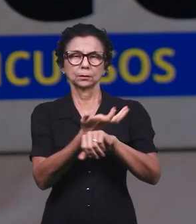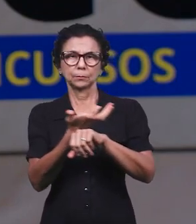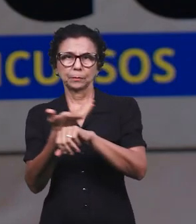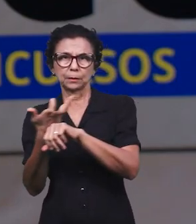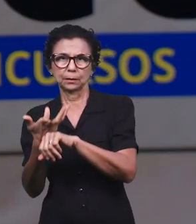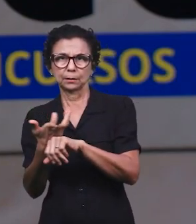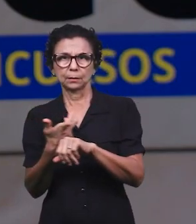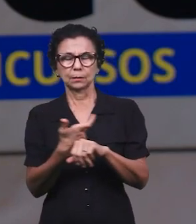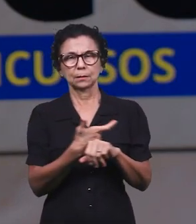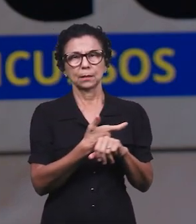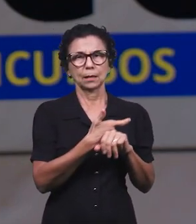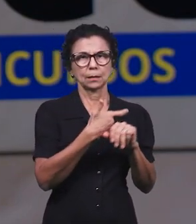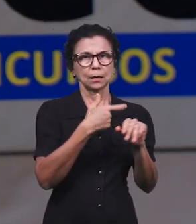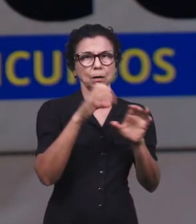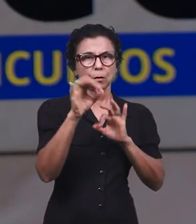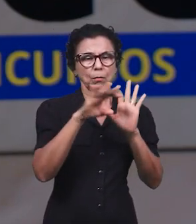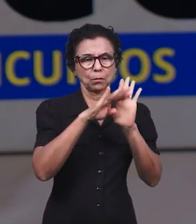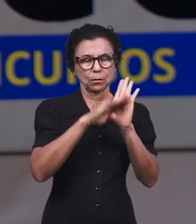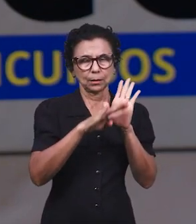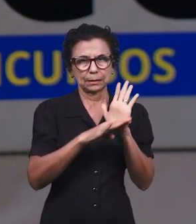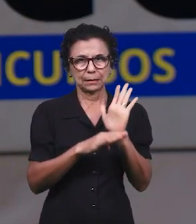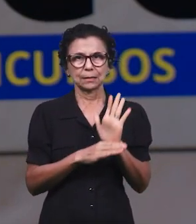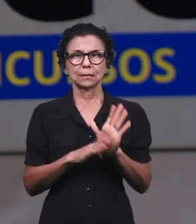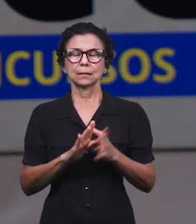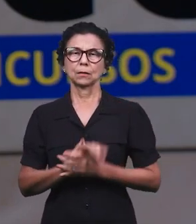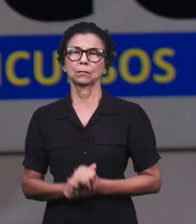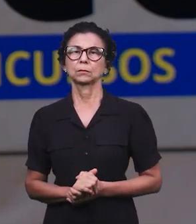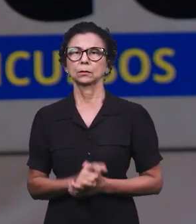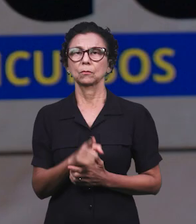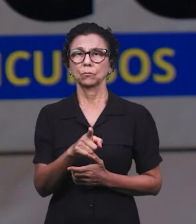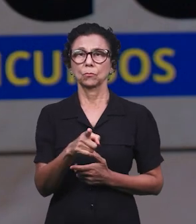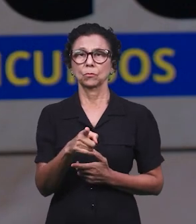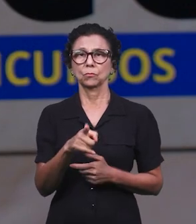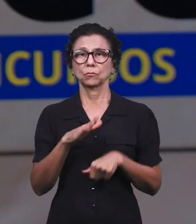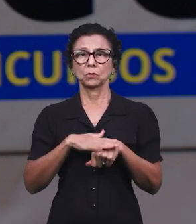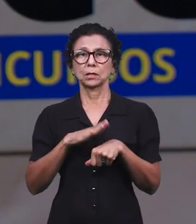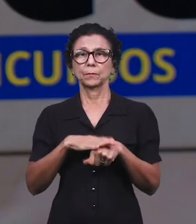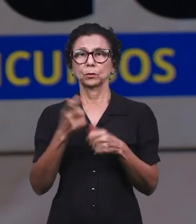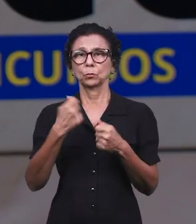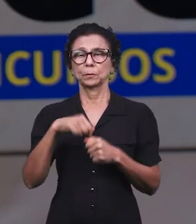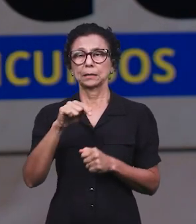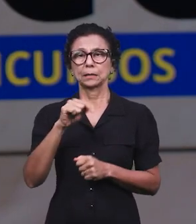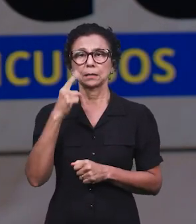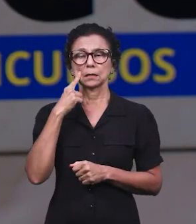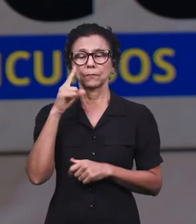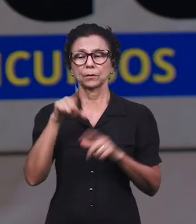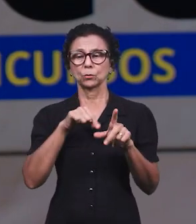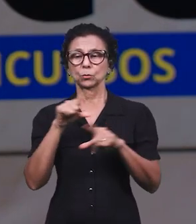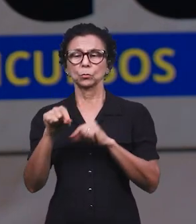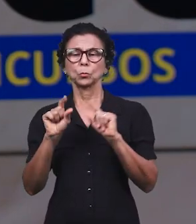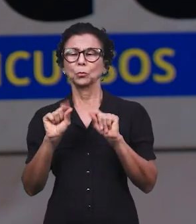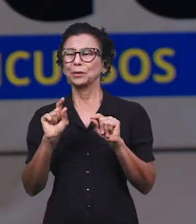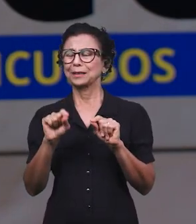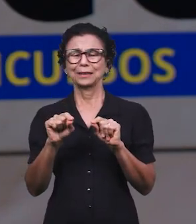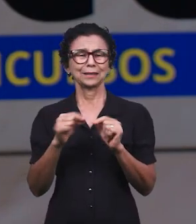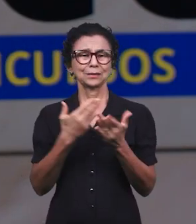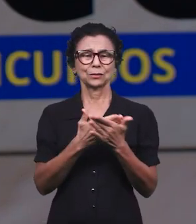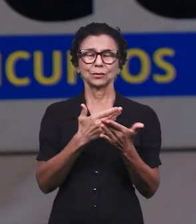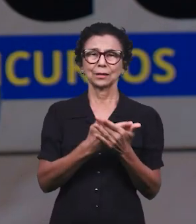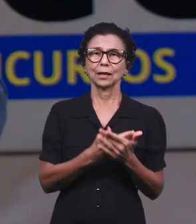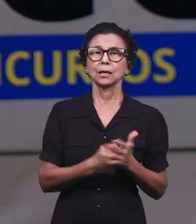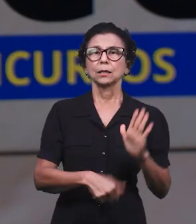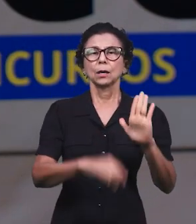ali, você já sabe, você não vai ter que decidir o que você vai estudar. Ó, o curso, essa é a programação de aulas, isso pode ser muito